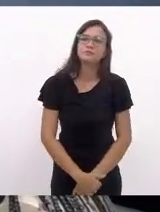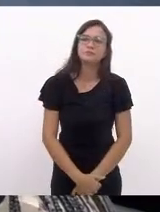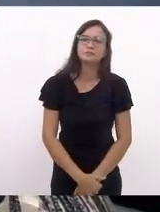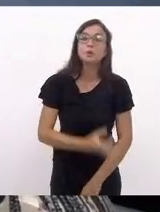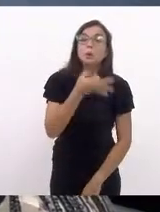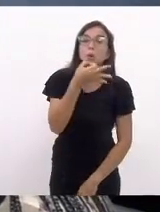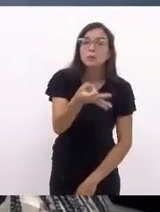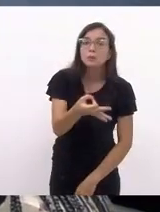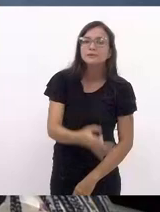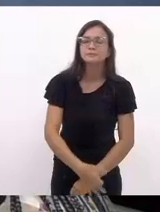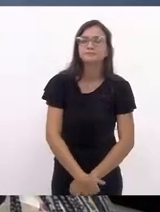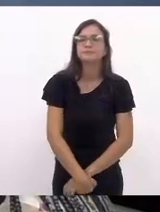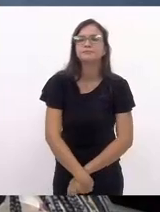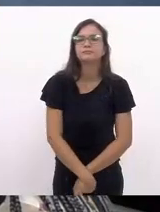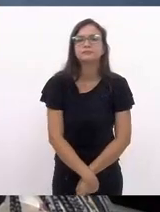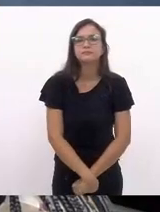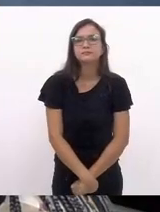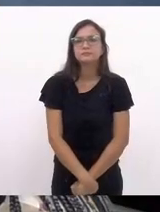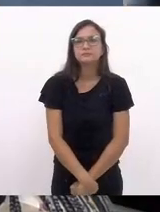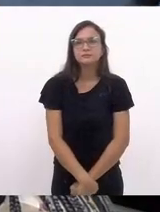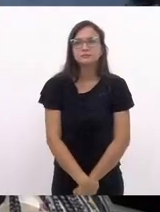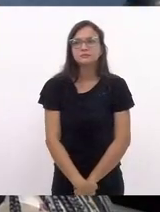E aí